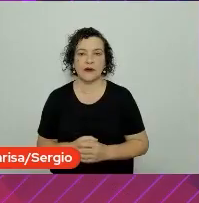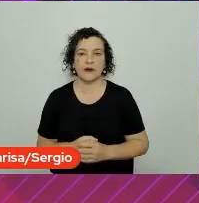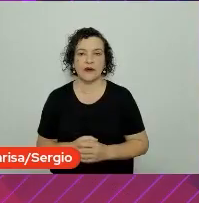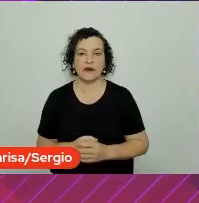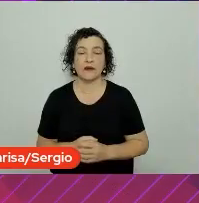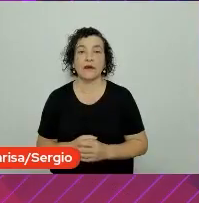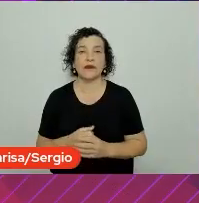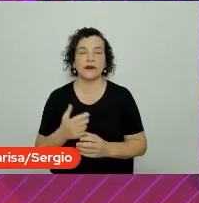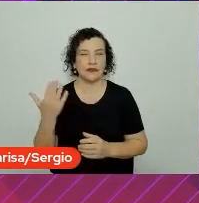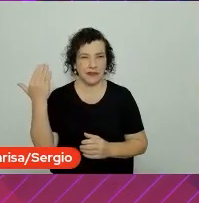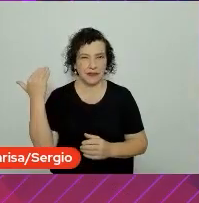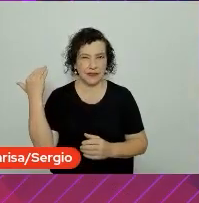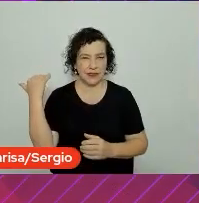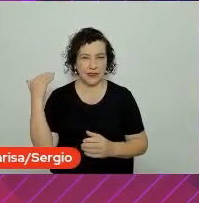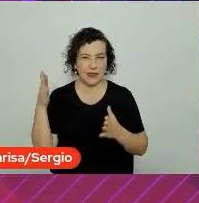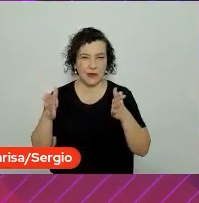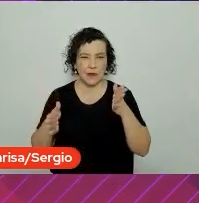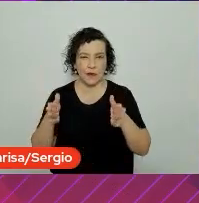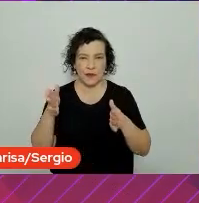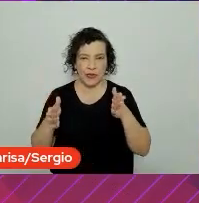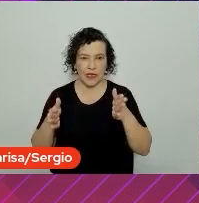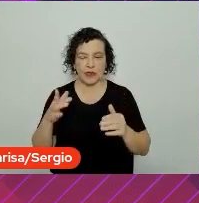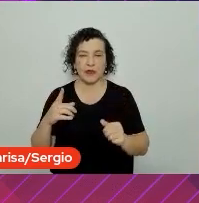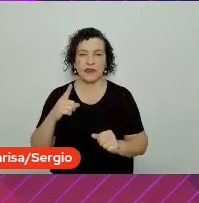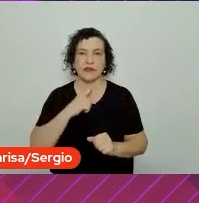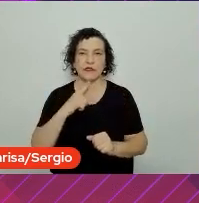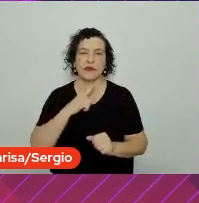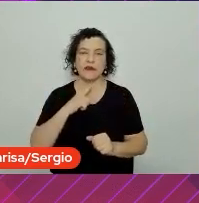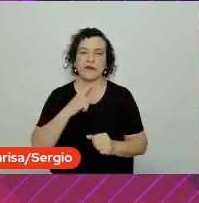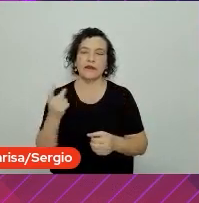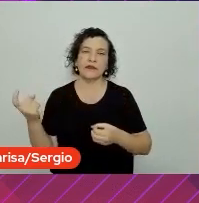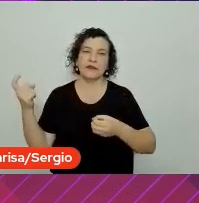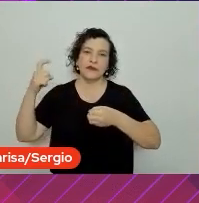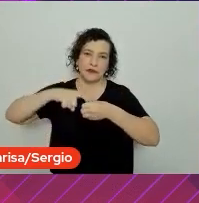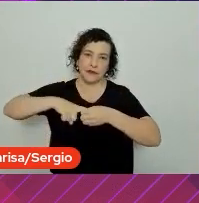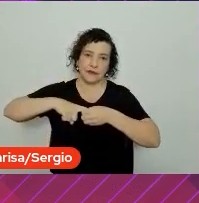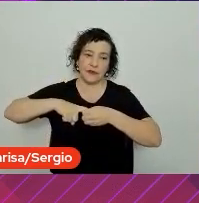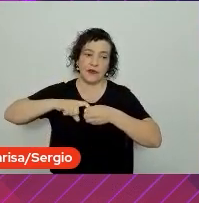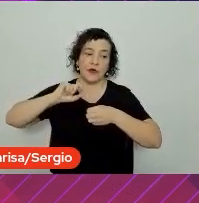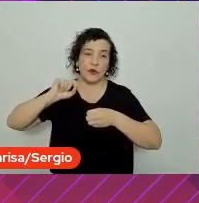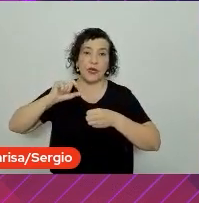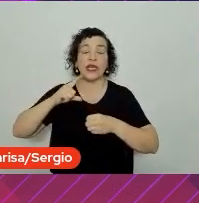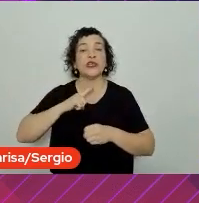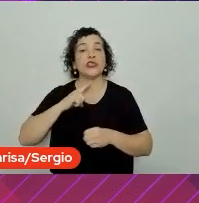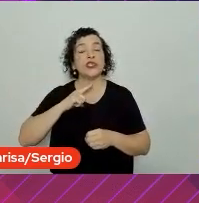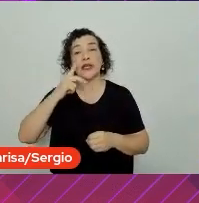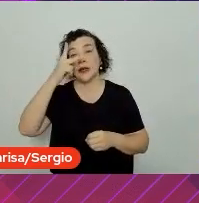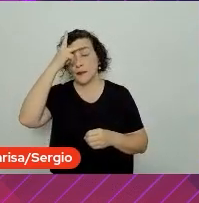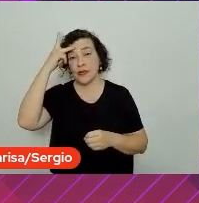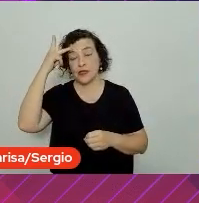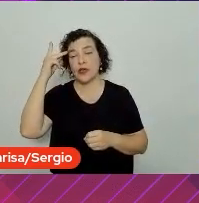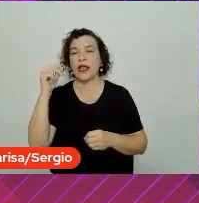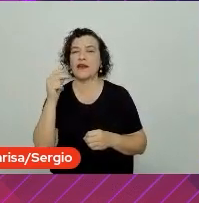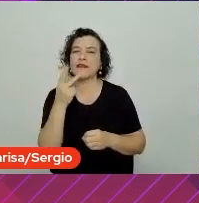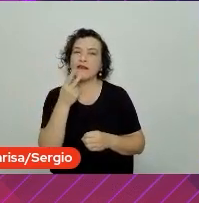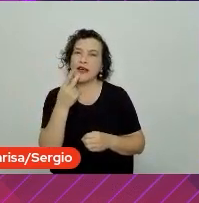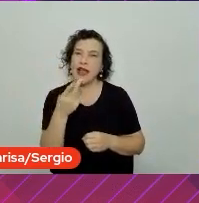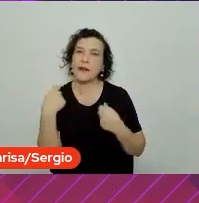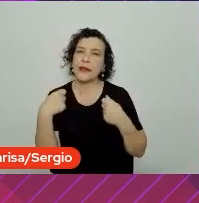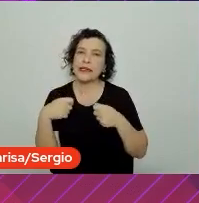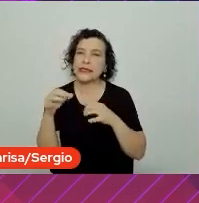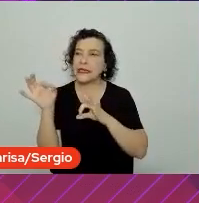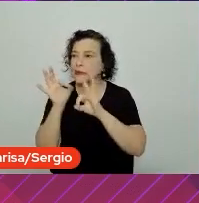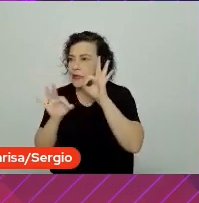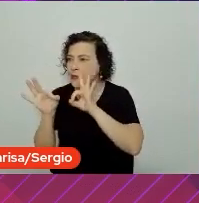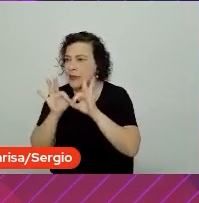na época, tinha uma pessoa que era leitora de Scrum Guide, né, então ela ficava lá: tem que fazer a planning, tem